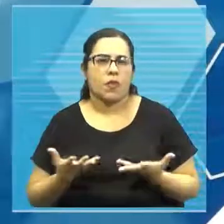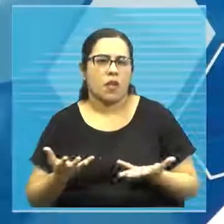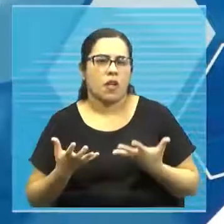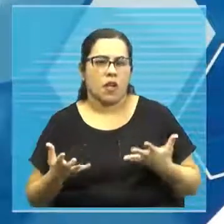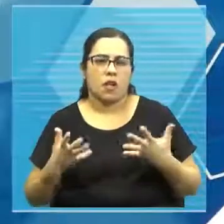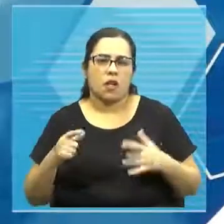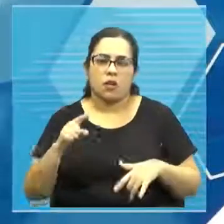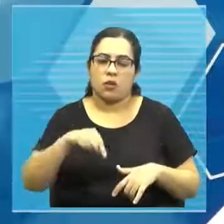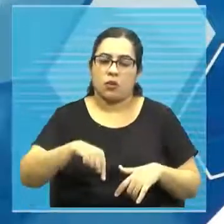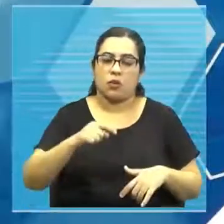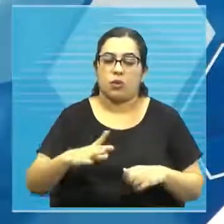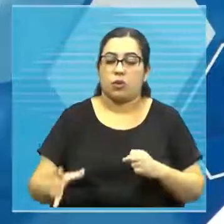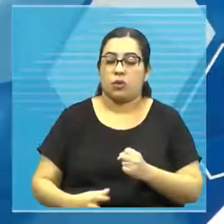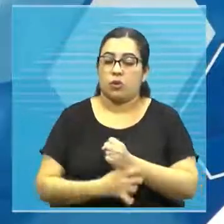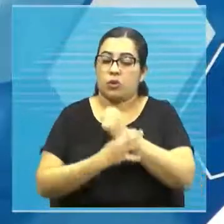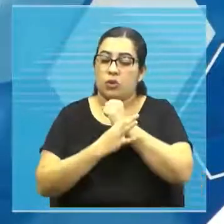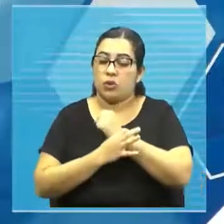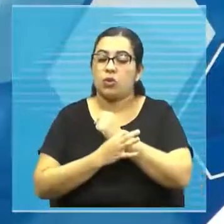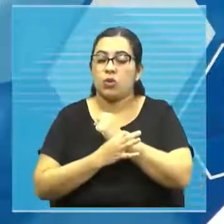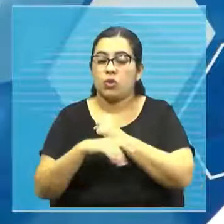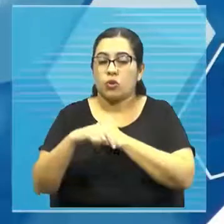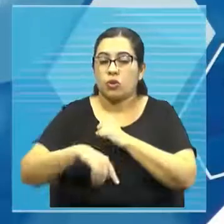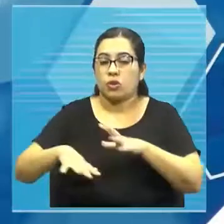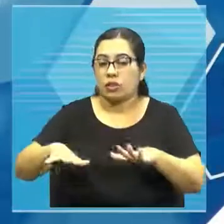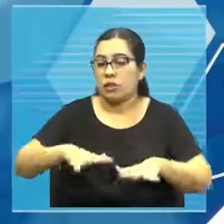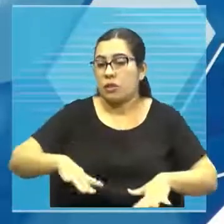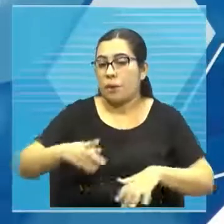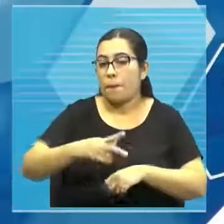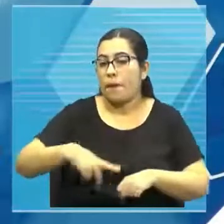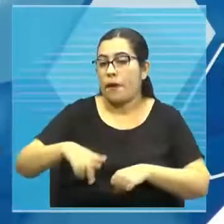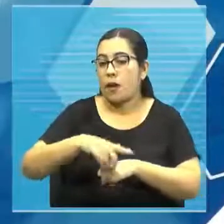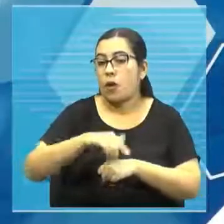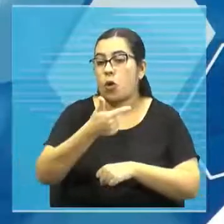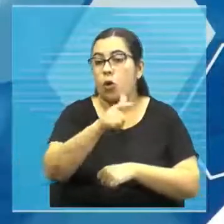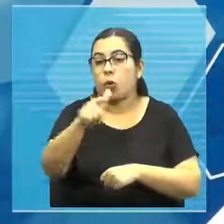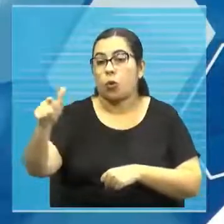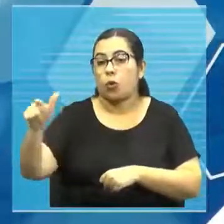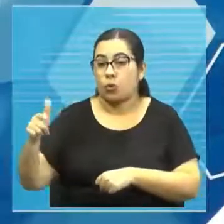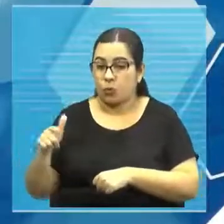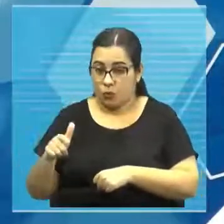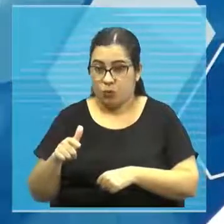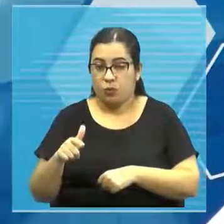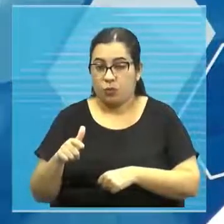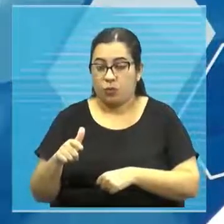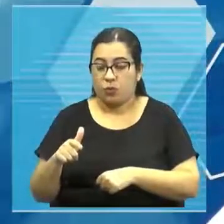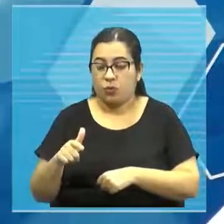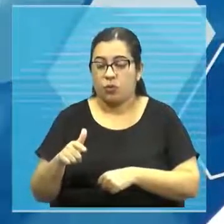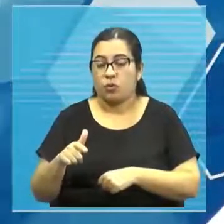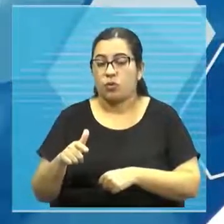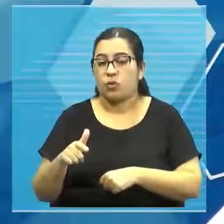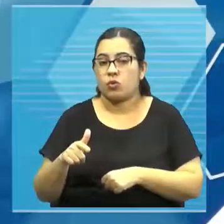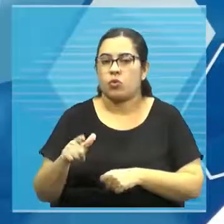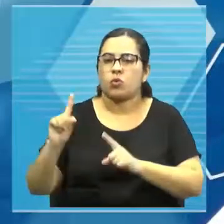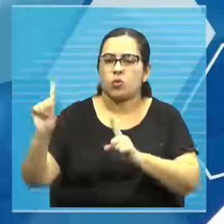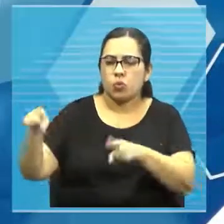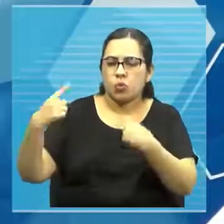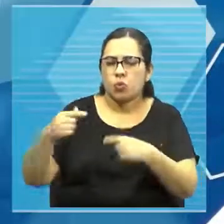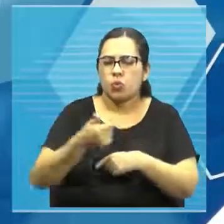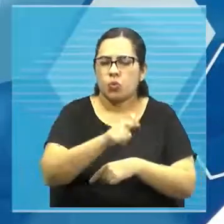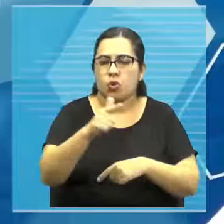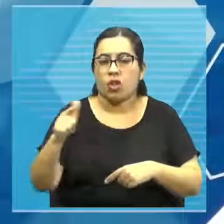o meu país a concorrência estrangeira então desses países levantam Barreiras